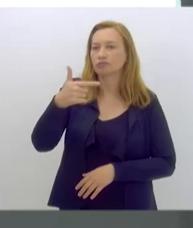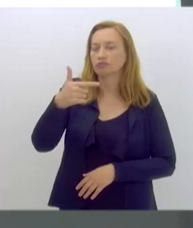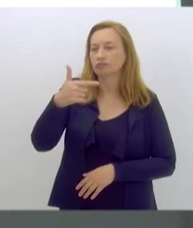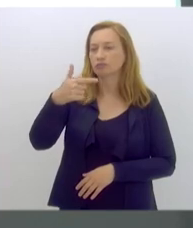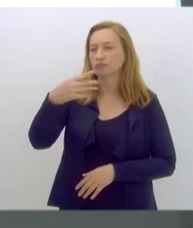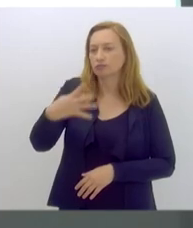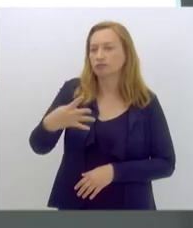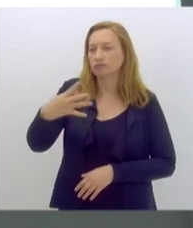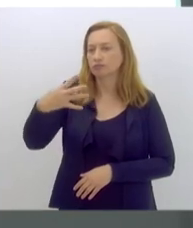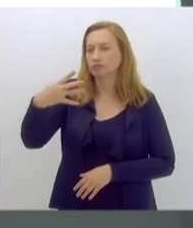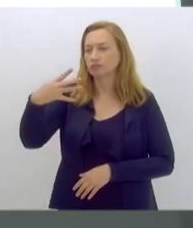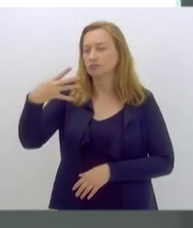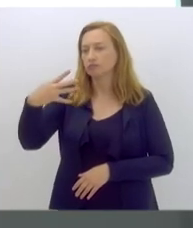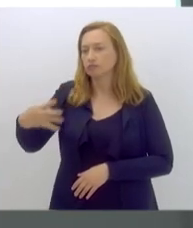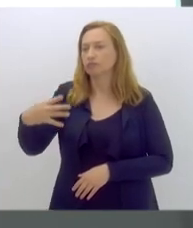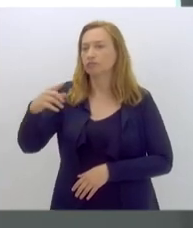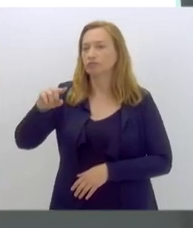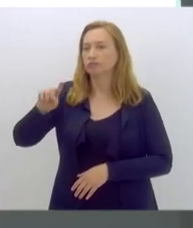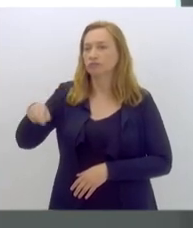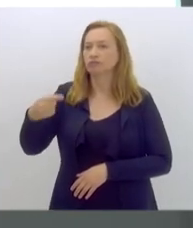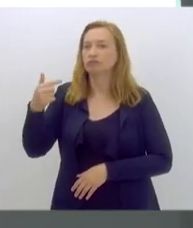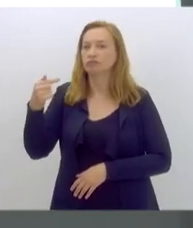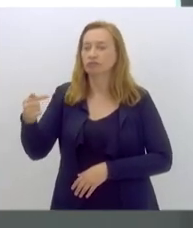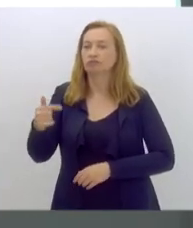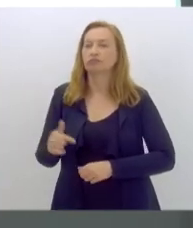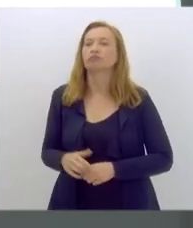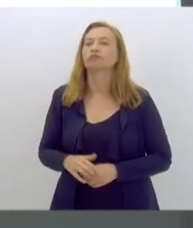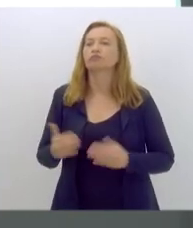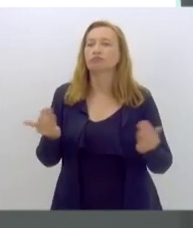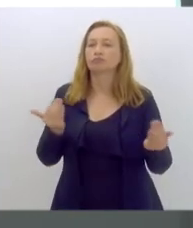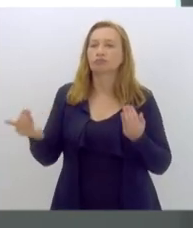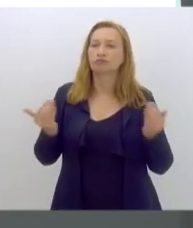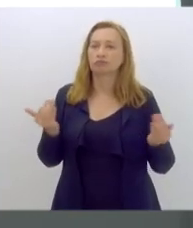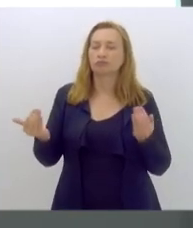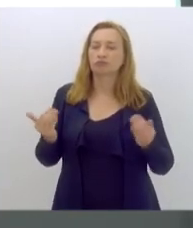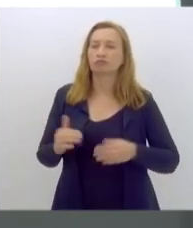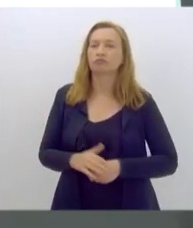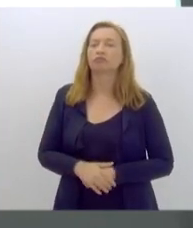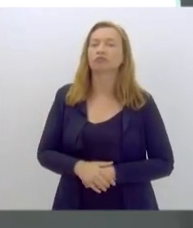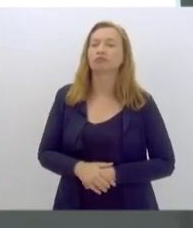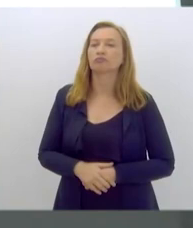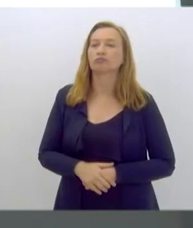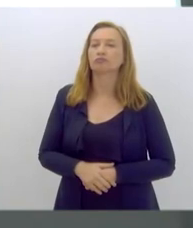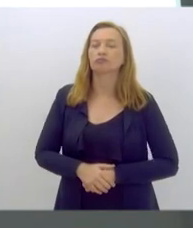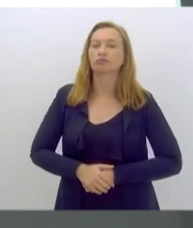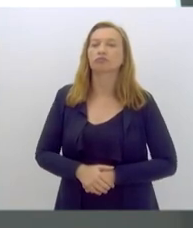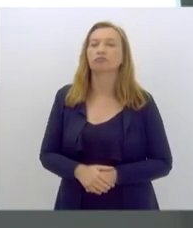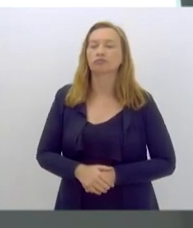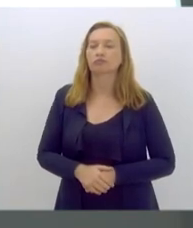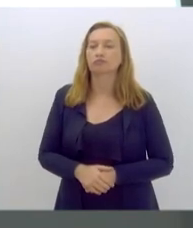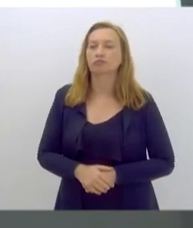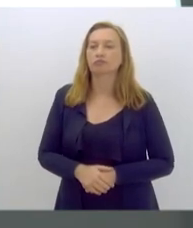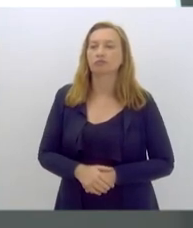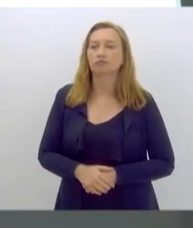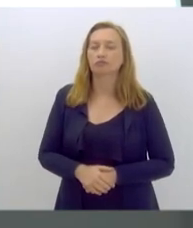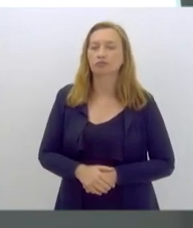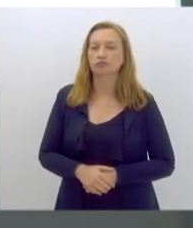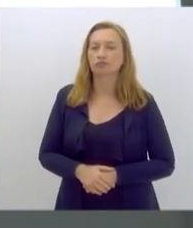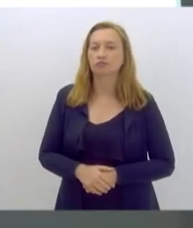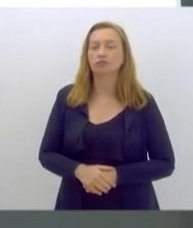ao apeloa de 2022 pode passar bom